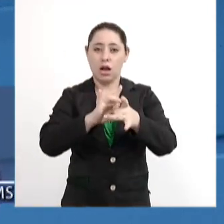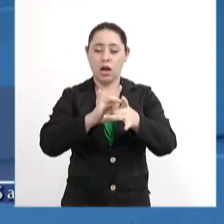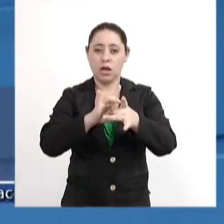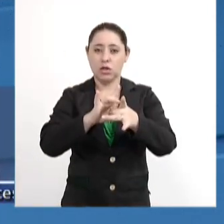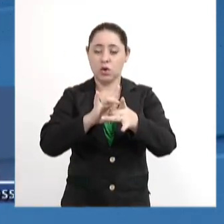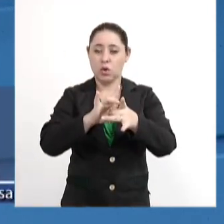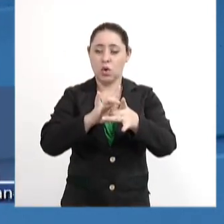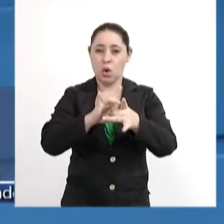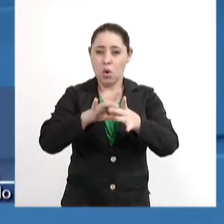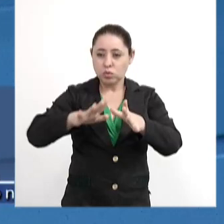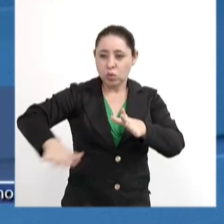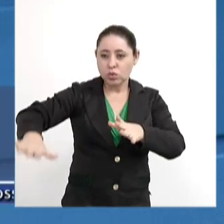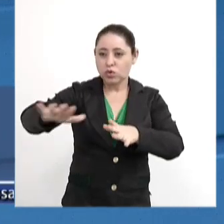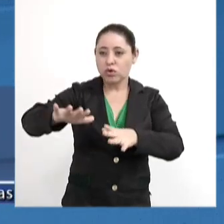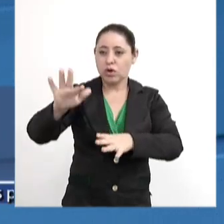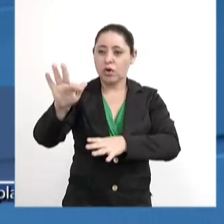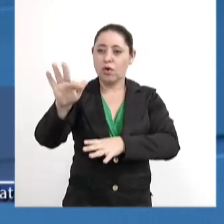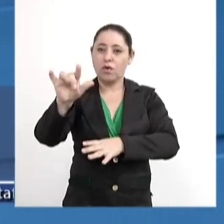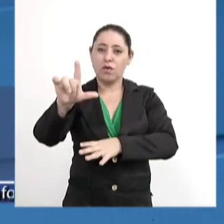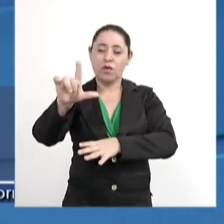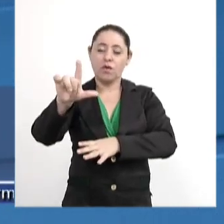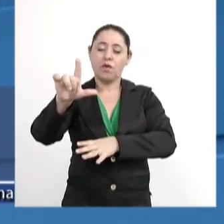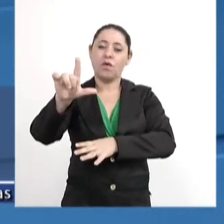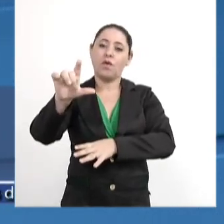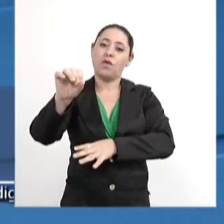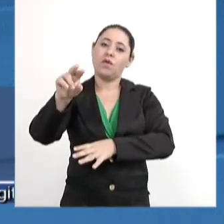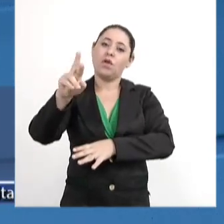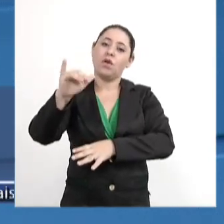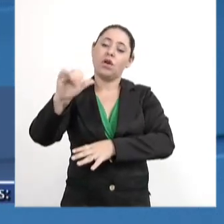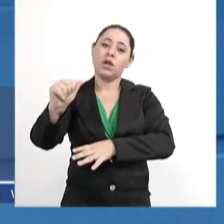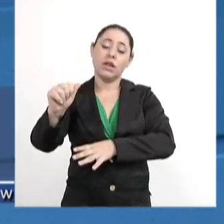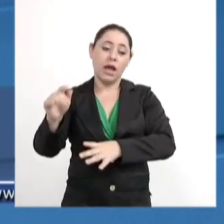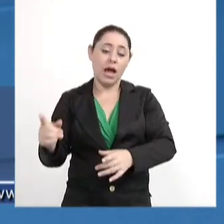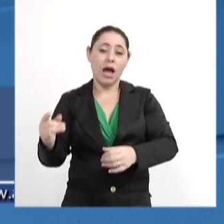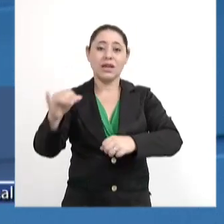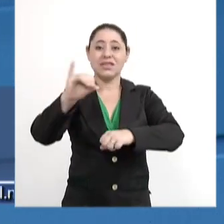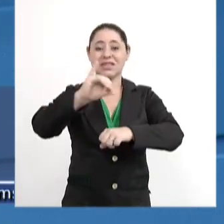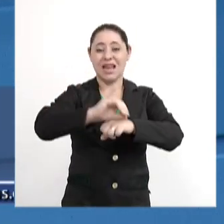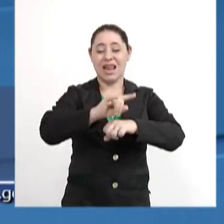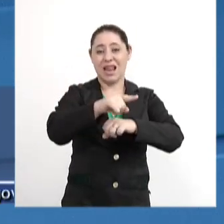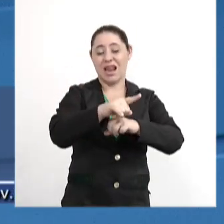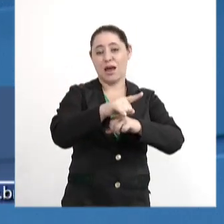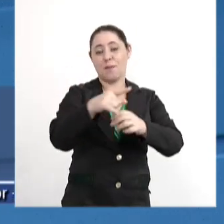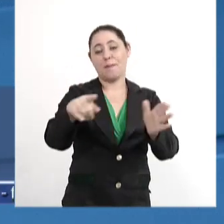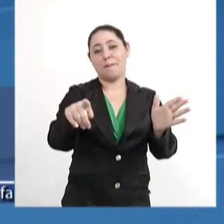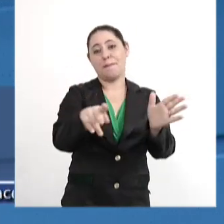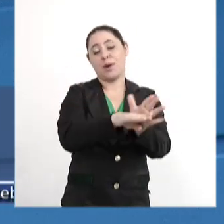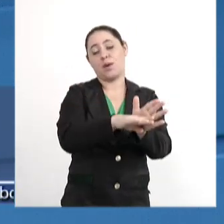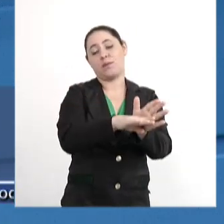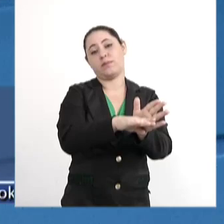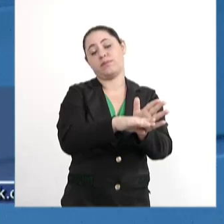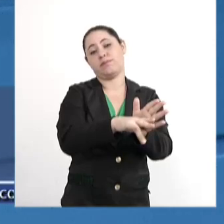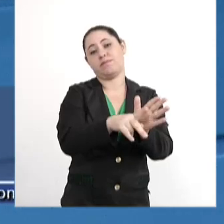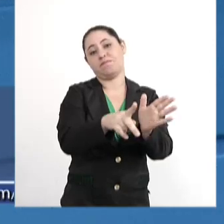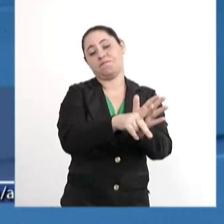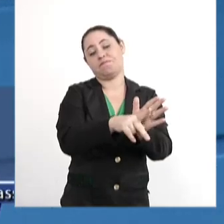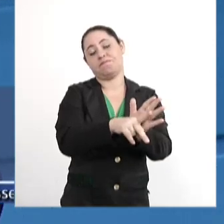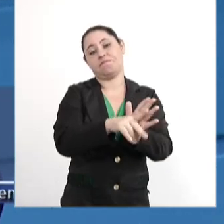Grande Flórida e todos os bairros ali adjacentes ao centro da cidade, ao centro de Dourados.